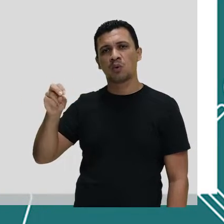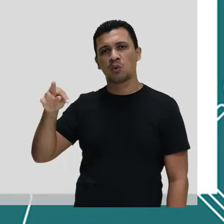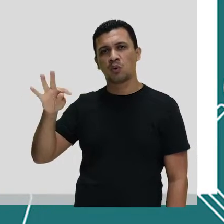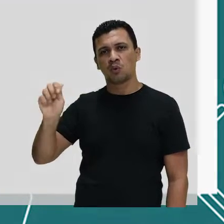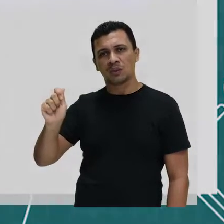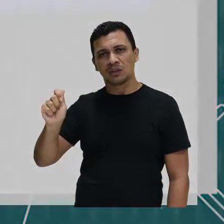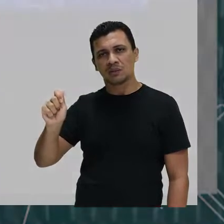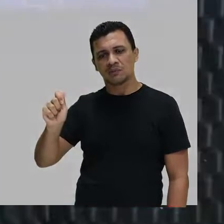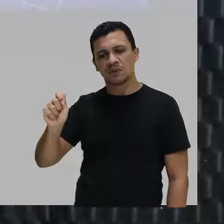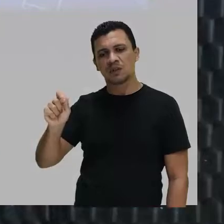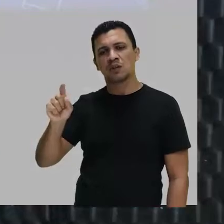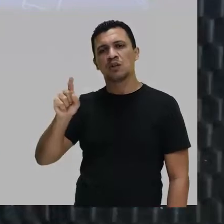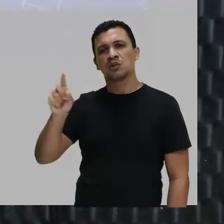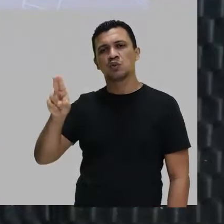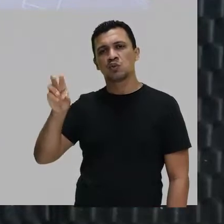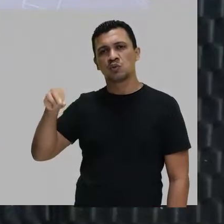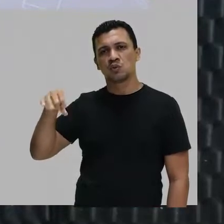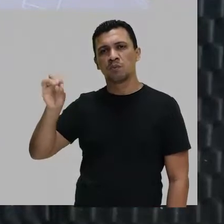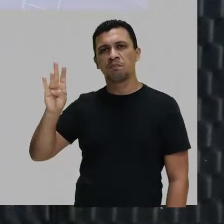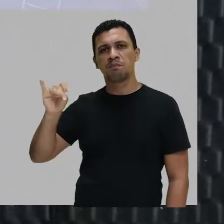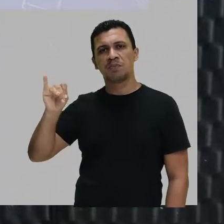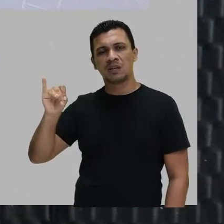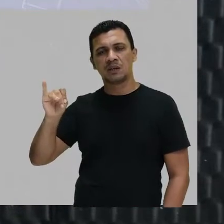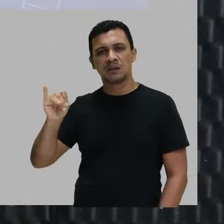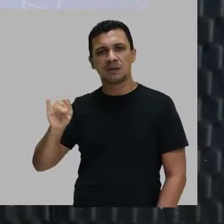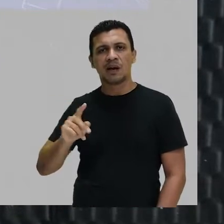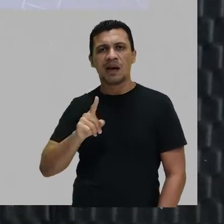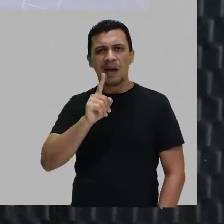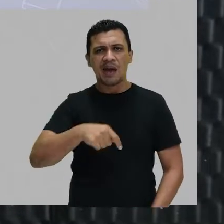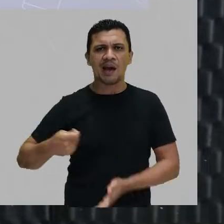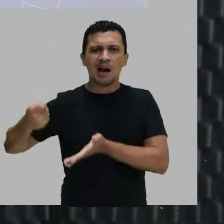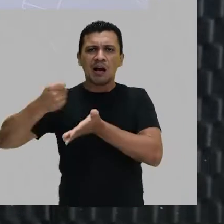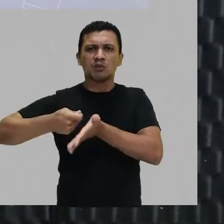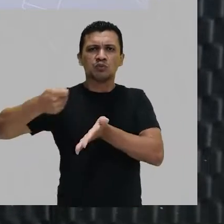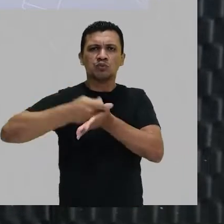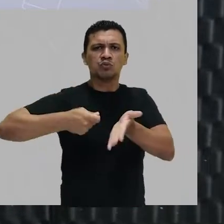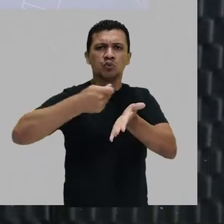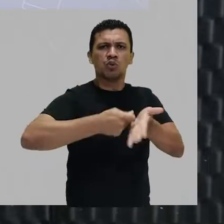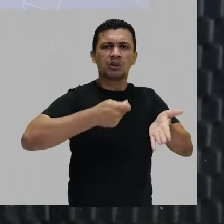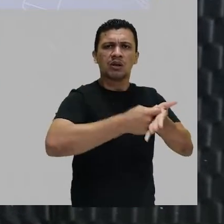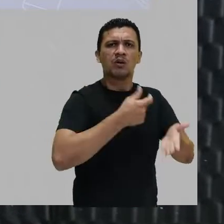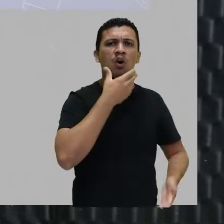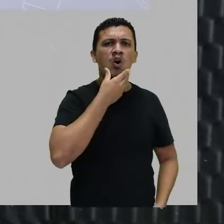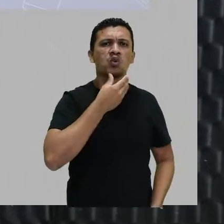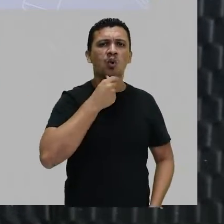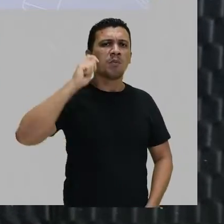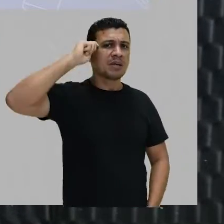questão da resistência do homem preto no Brasil. Gente, eu estou falando de